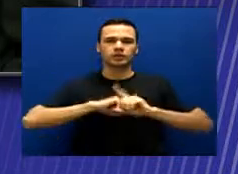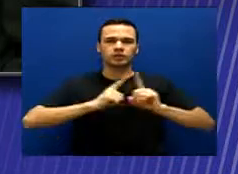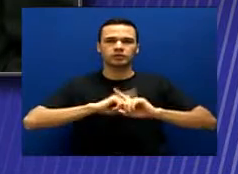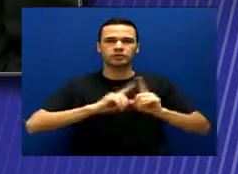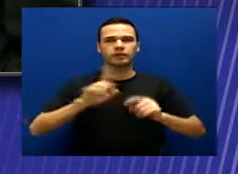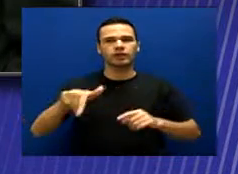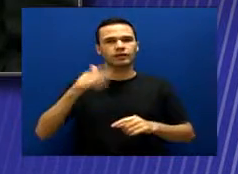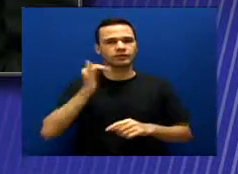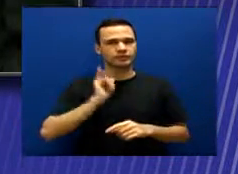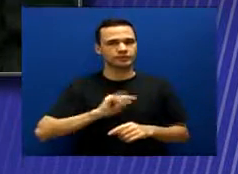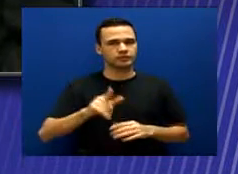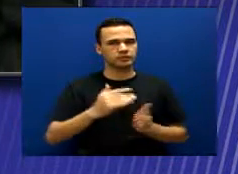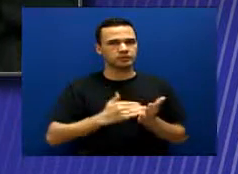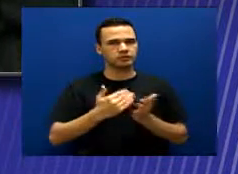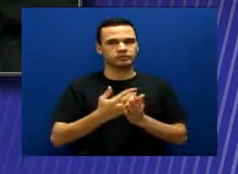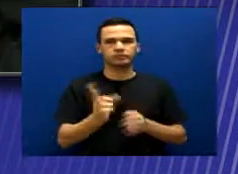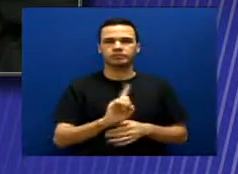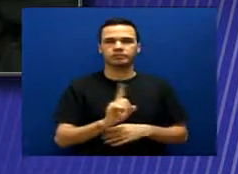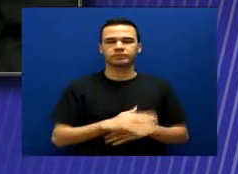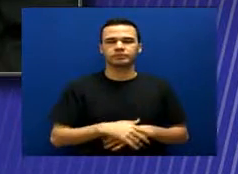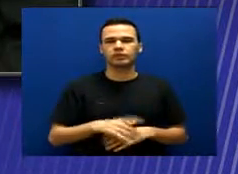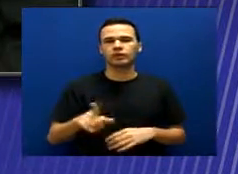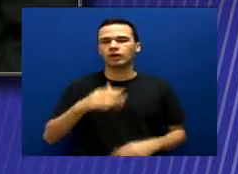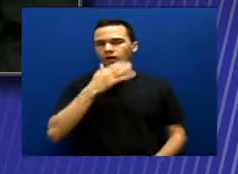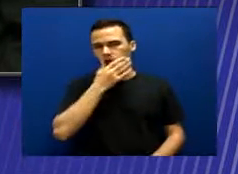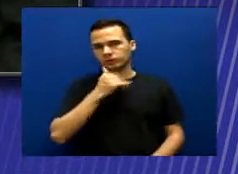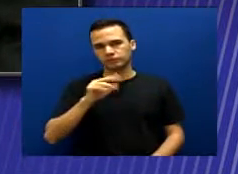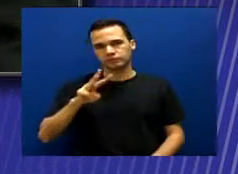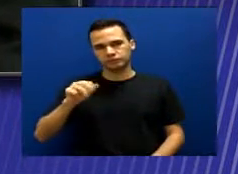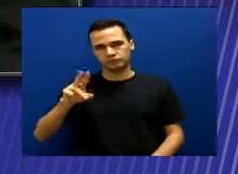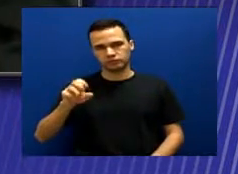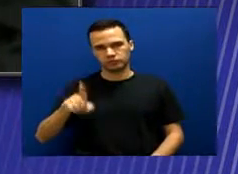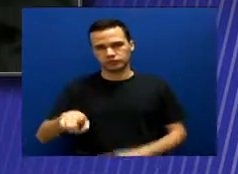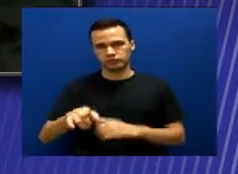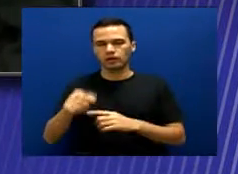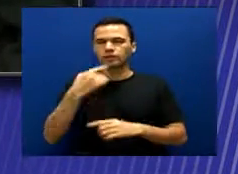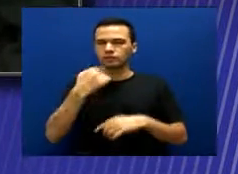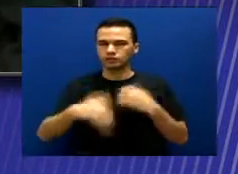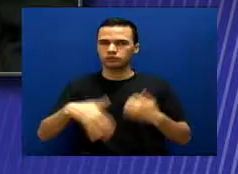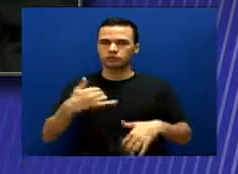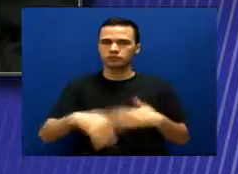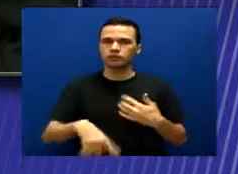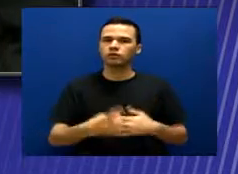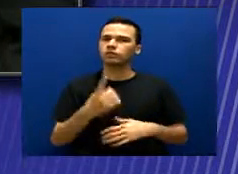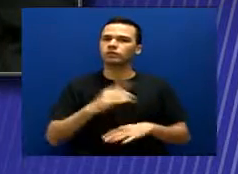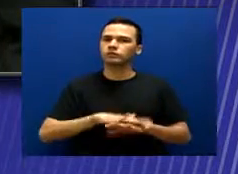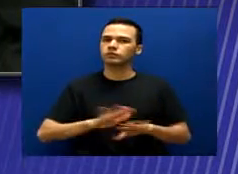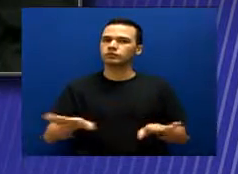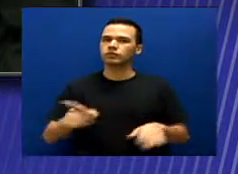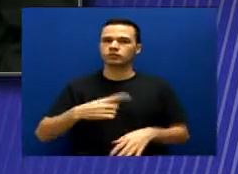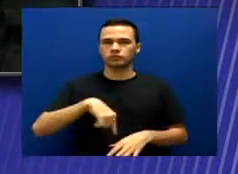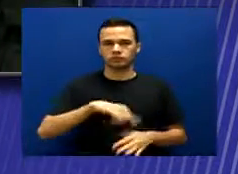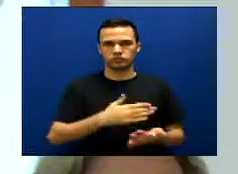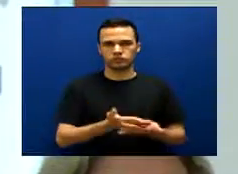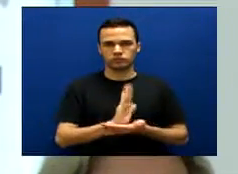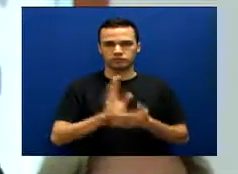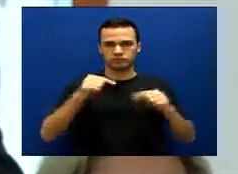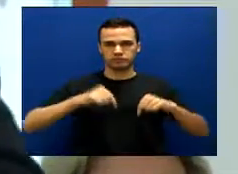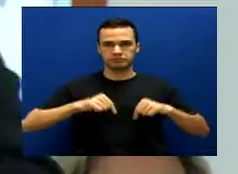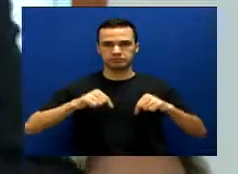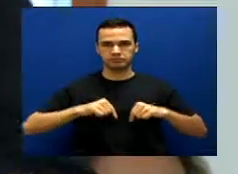Yara não vai colocar emenda por causa disso. O Wander tem credibilidade suficiente. A única coisa que eu digo é que nós vamos aprovar esse projeto